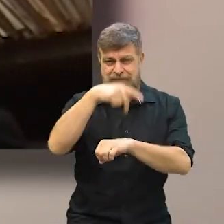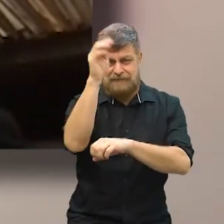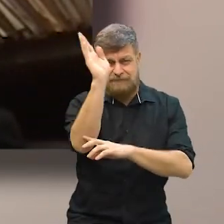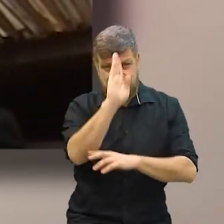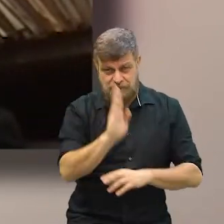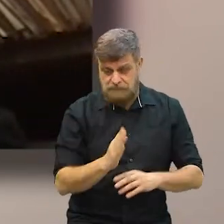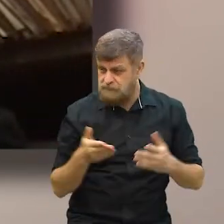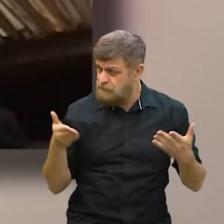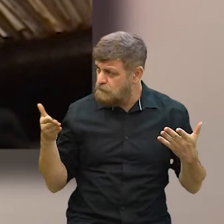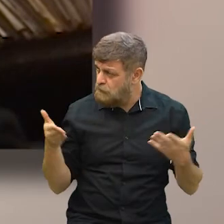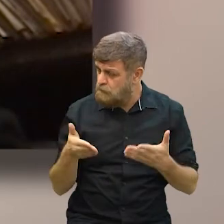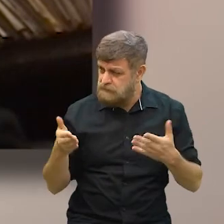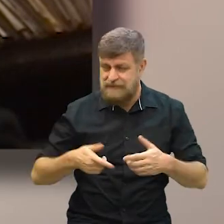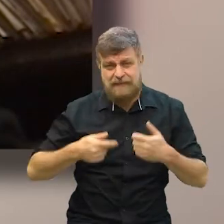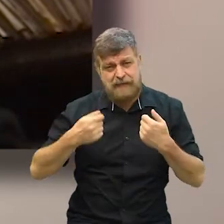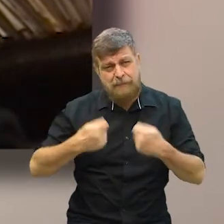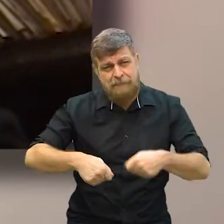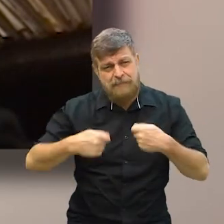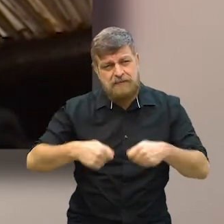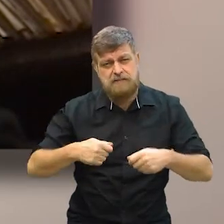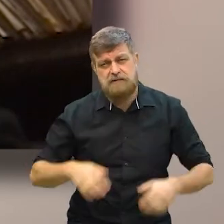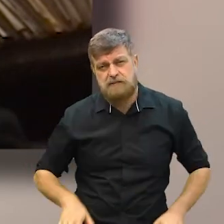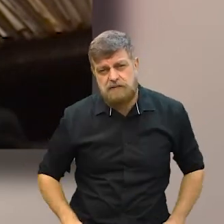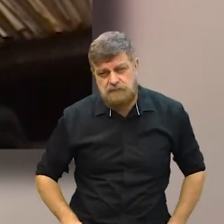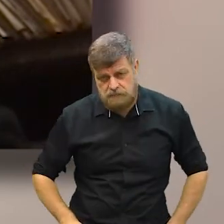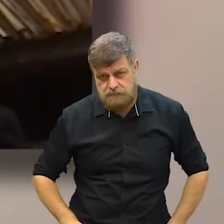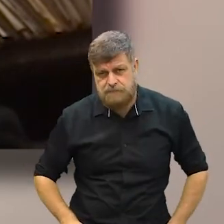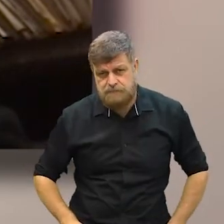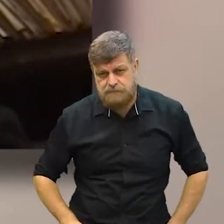país hoje está